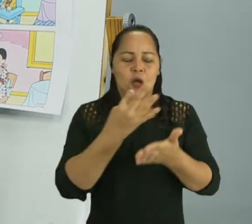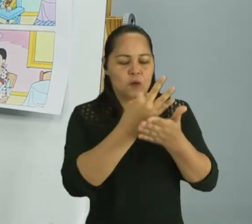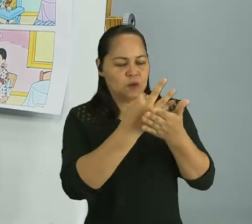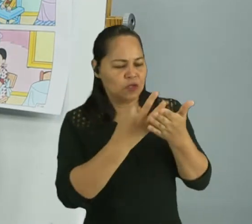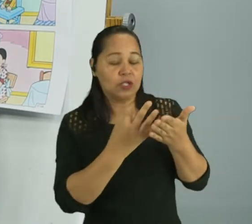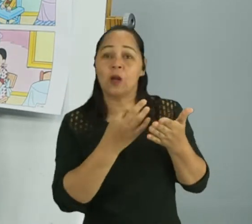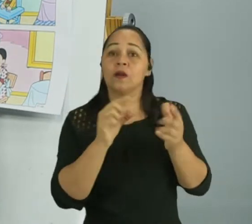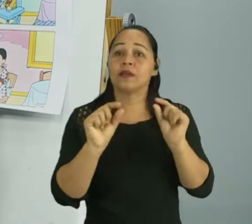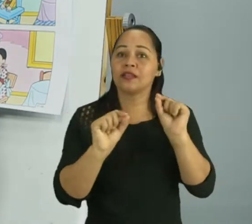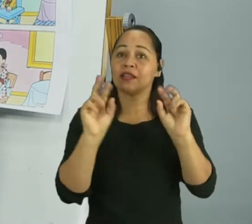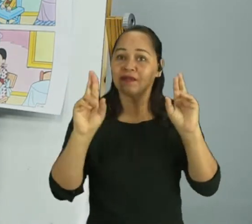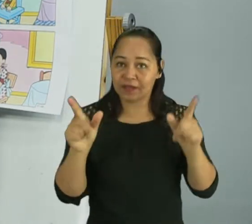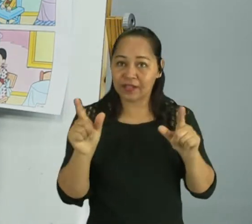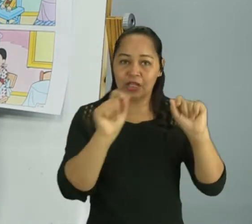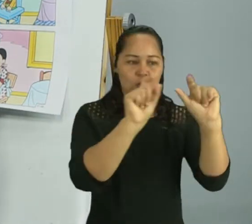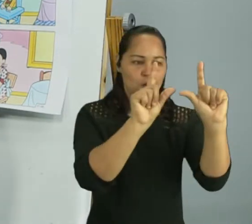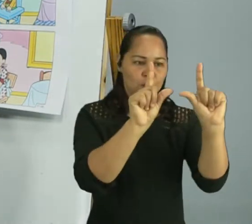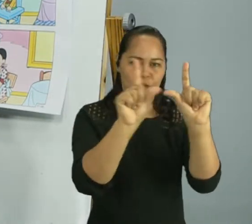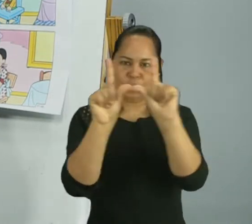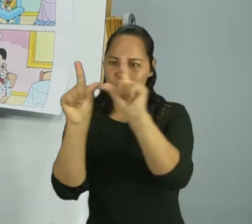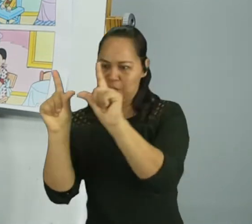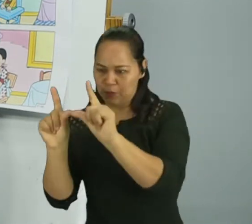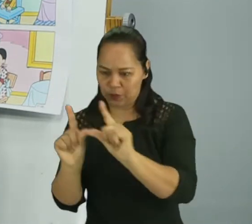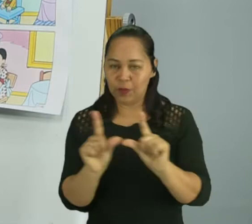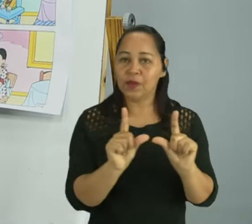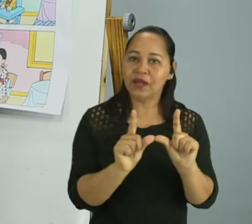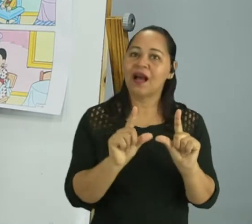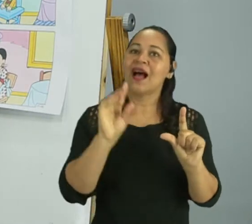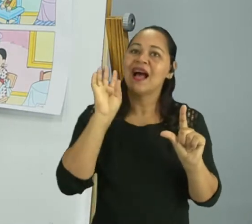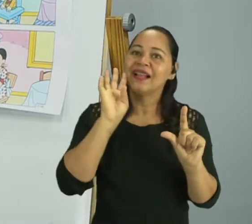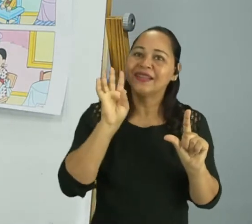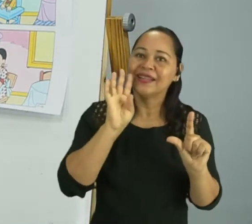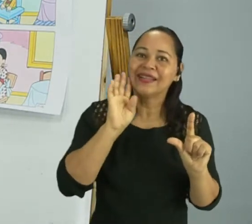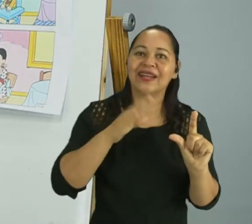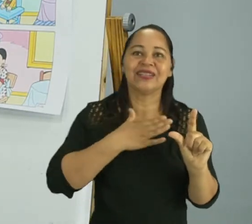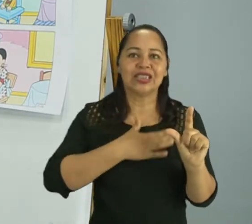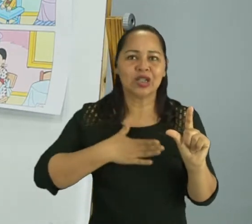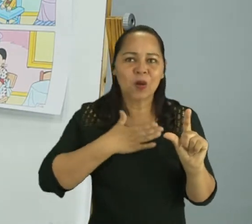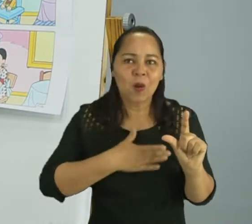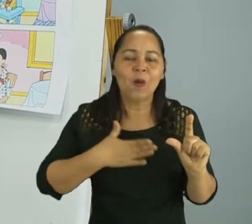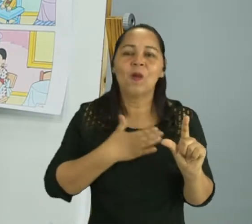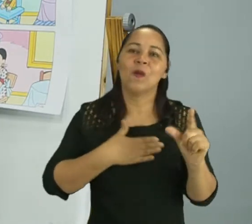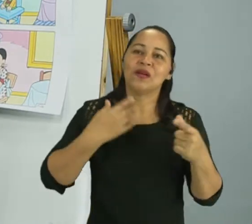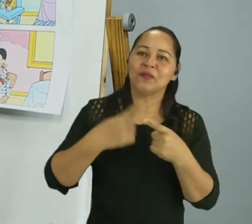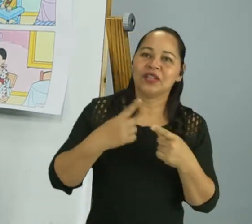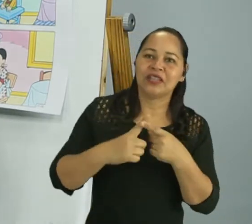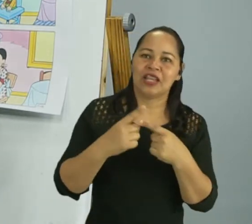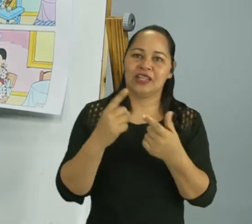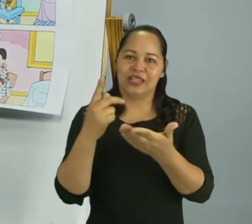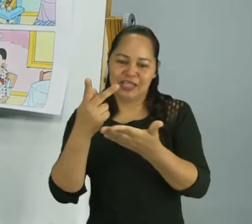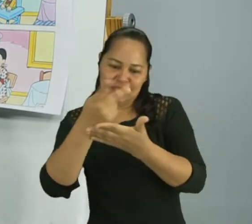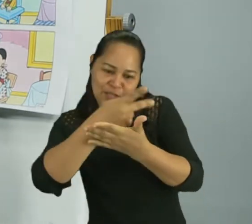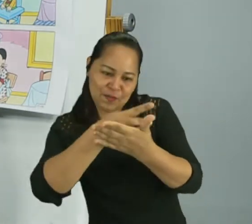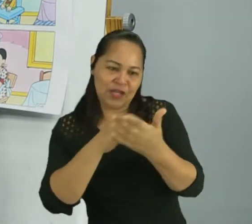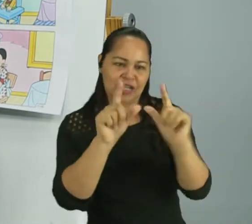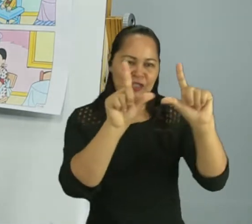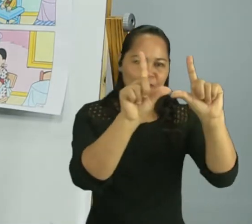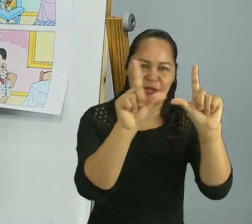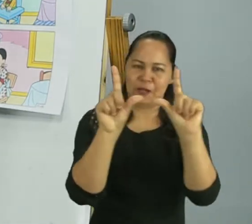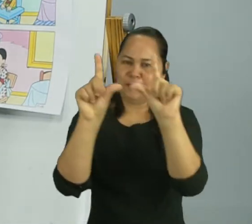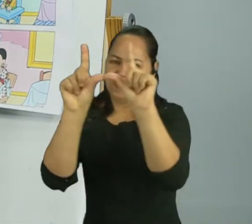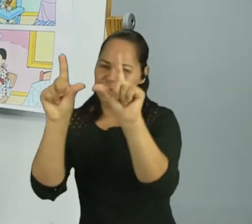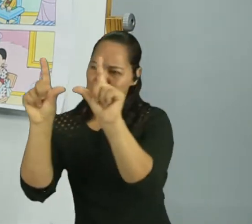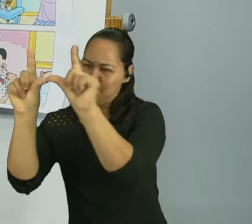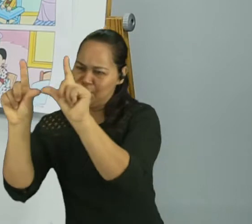legal, né? Um texto que todos nós, né, gostamos, né, de ler, principalmente no início, né? Como